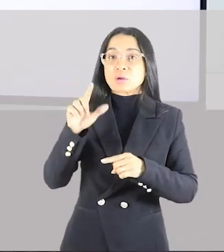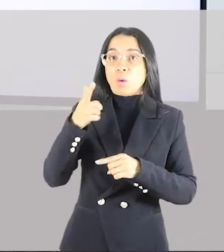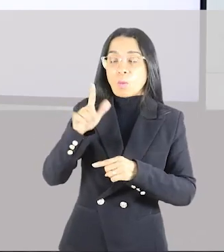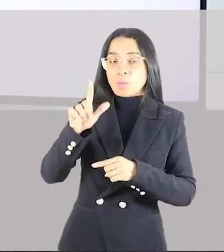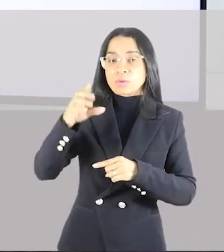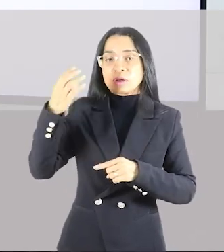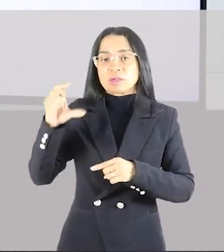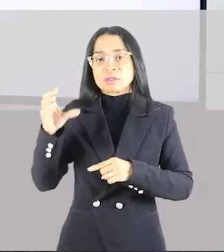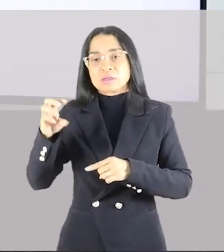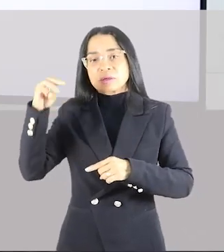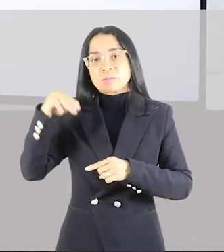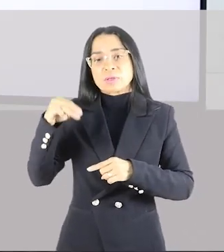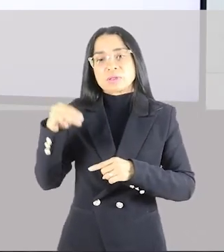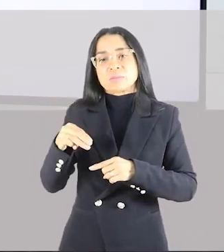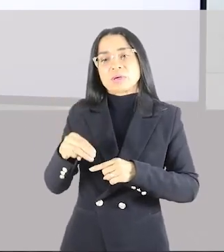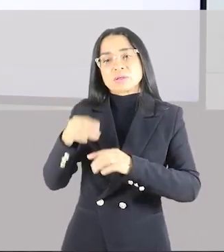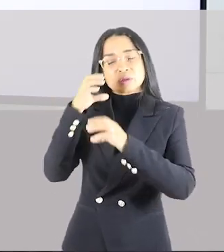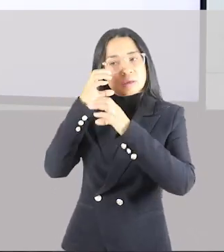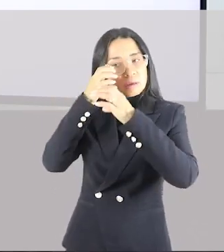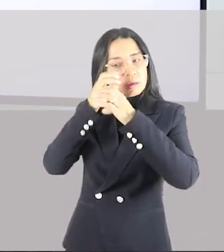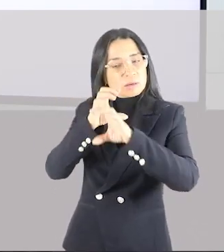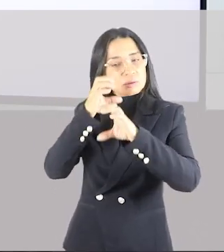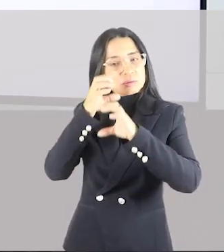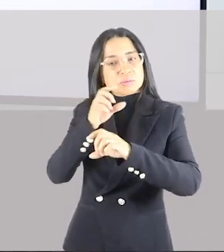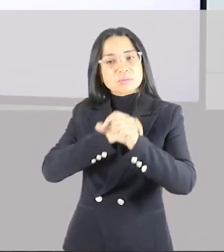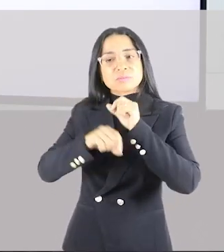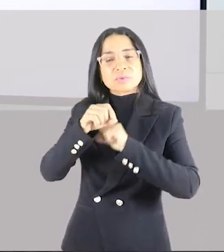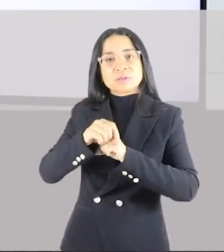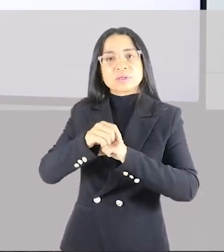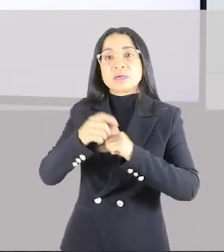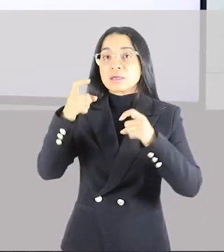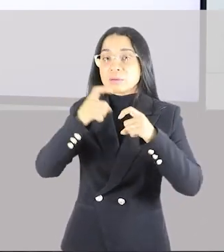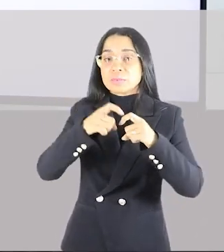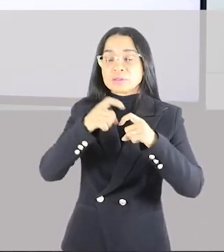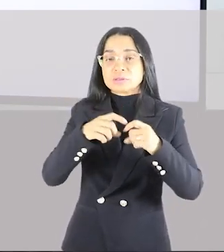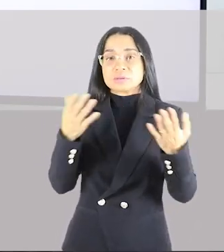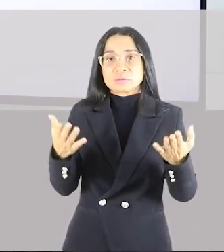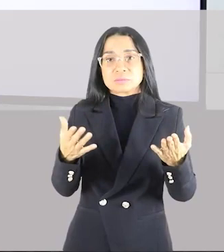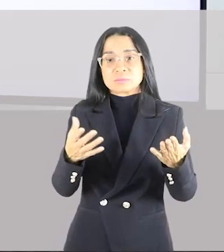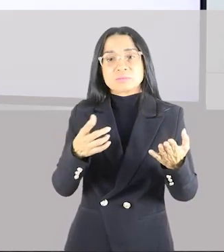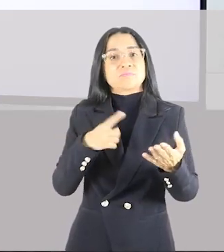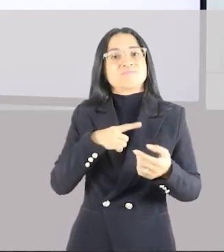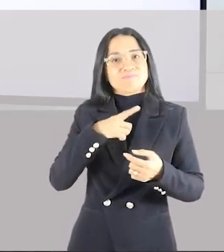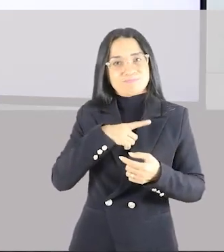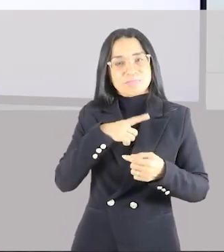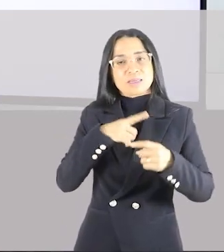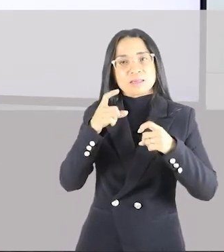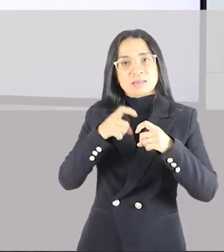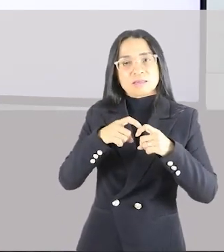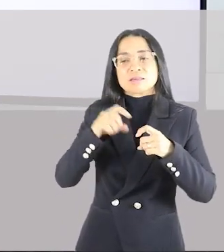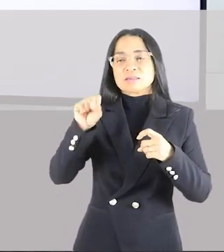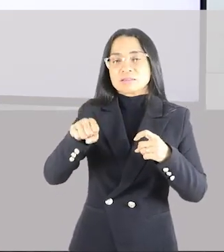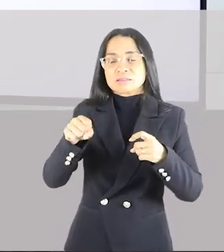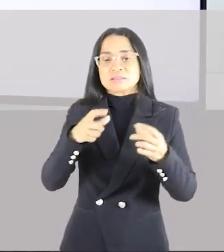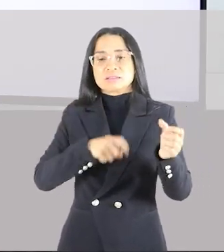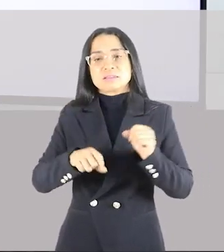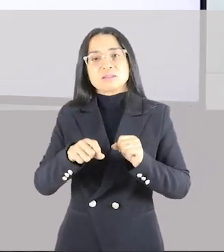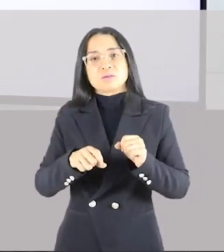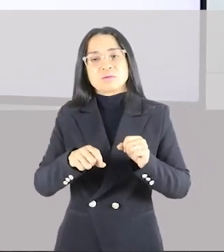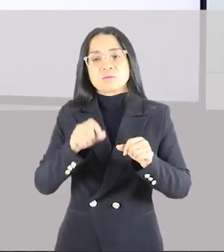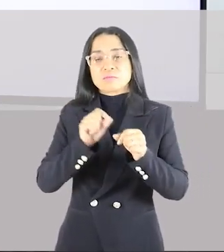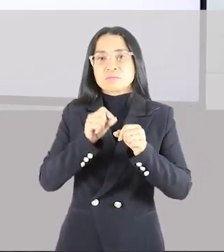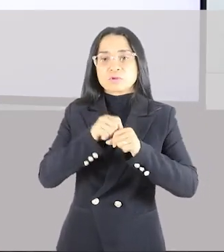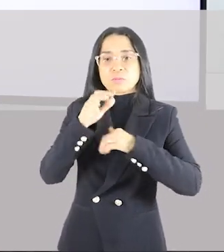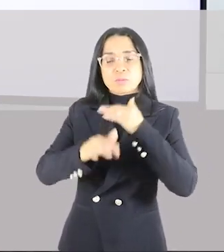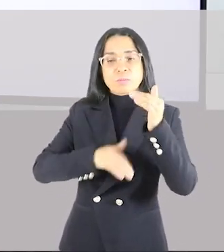já está no Egito Antigo, sim. Para que você pudesse fazer esse processo de mumificação, é necessário a anatomia, para identificar